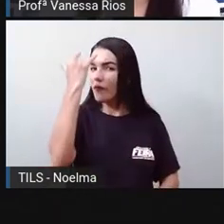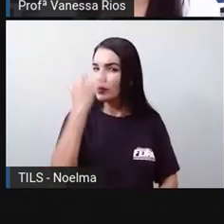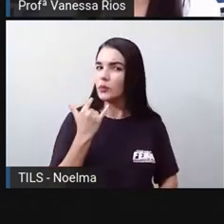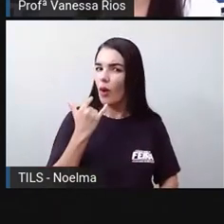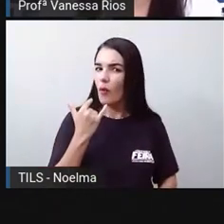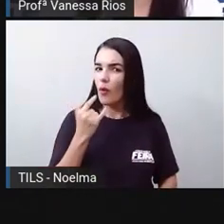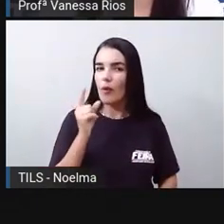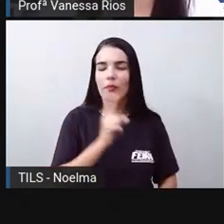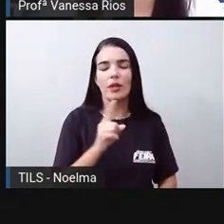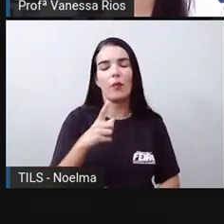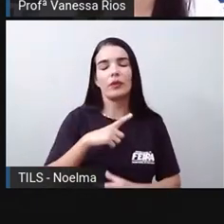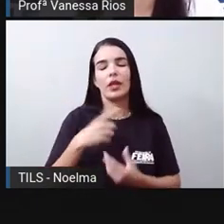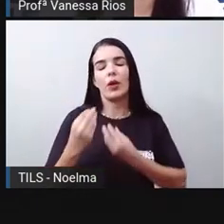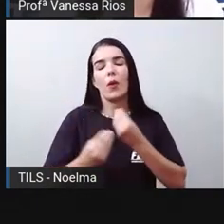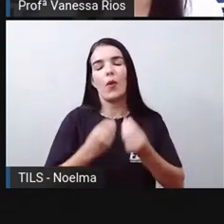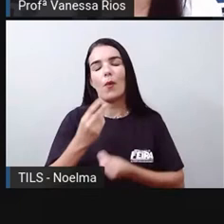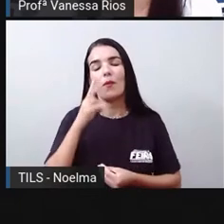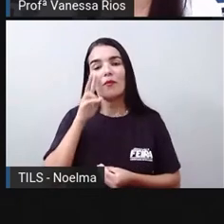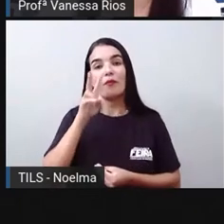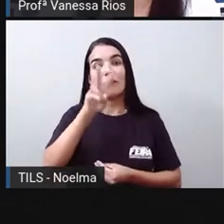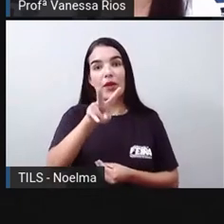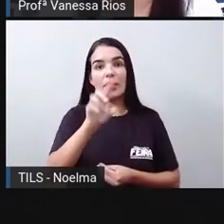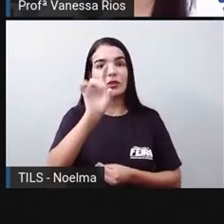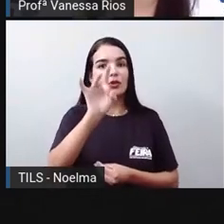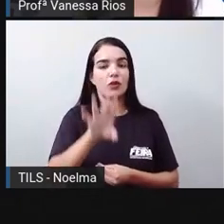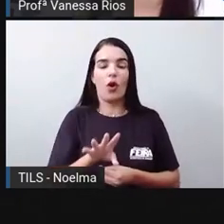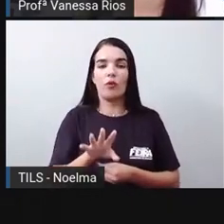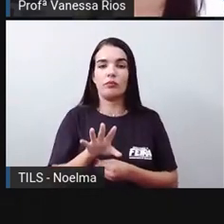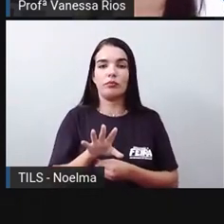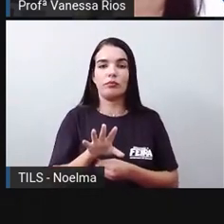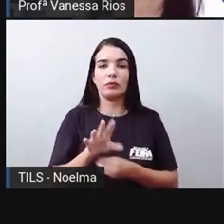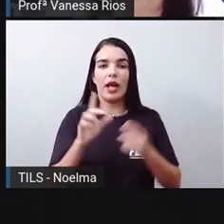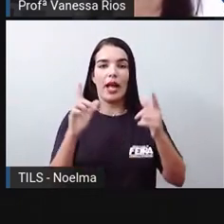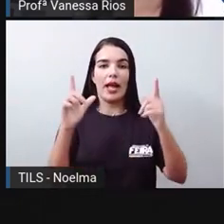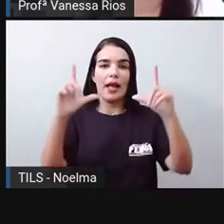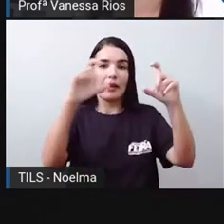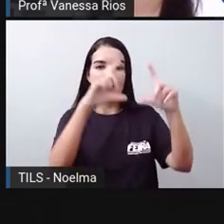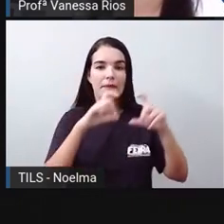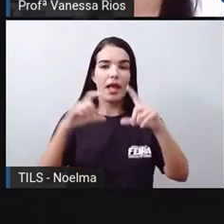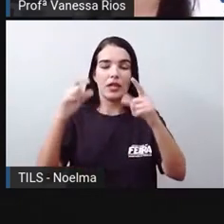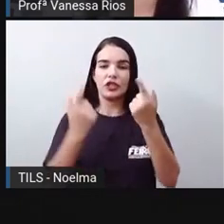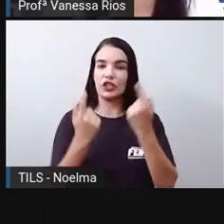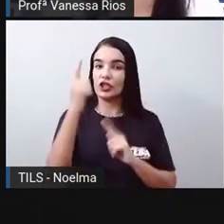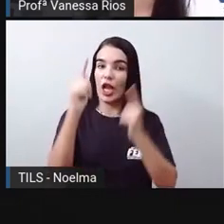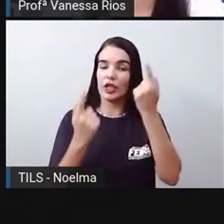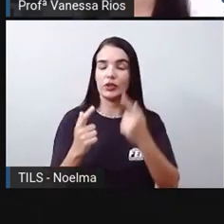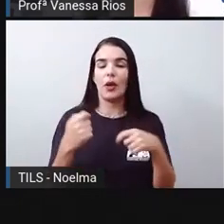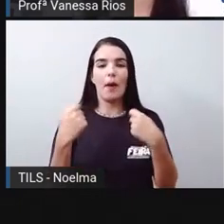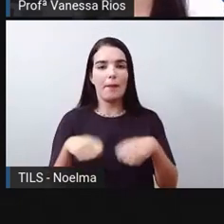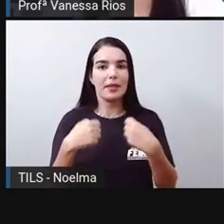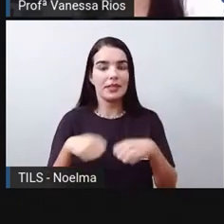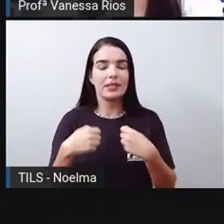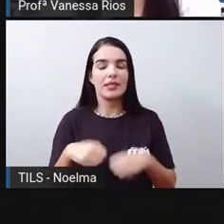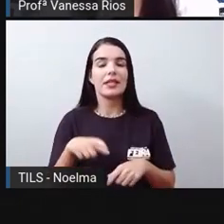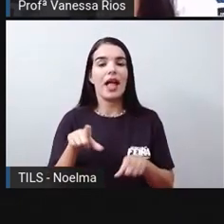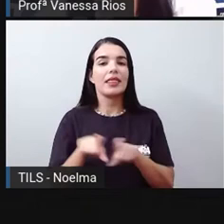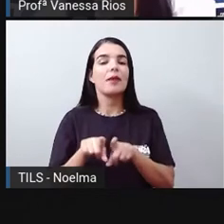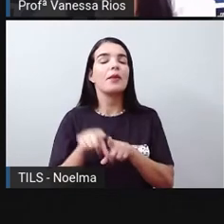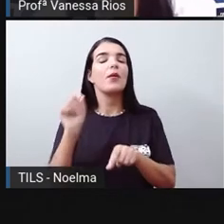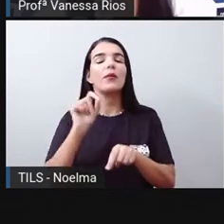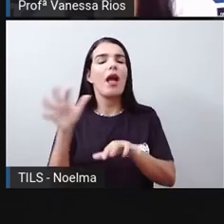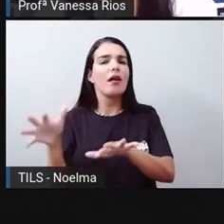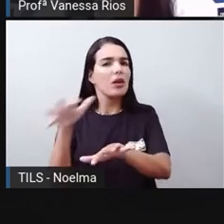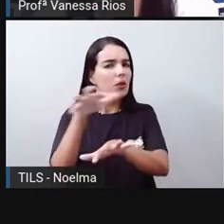conseguir observar as imagens, não vai conseguir observar os gestos, teria aí a mesma inclusão